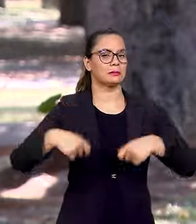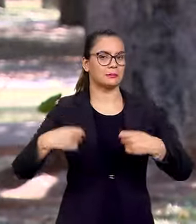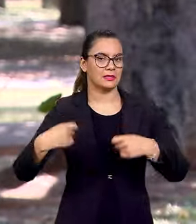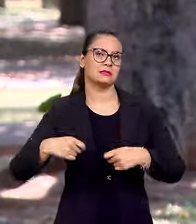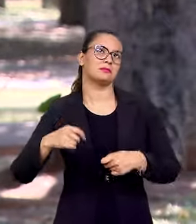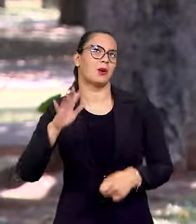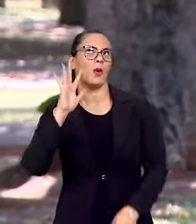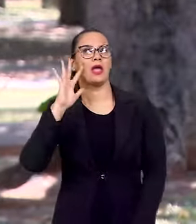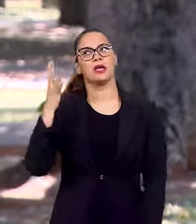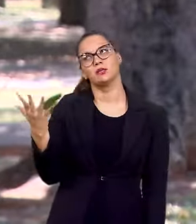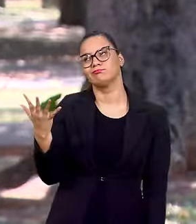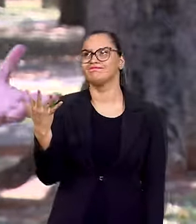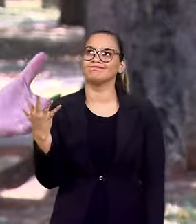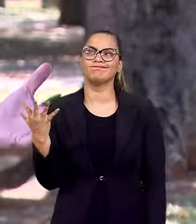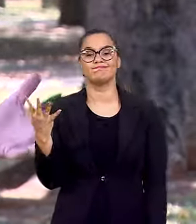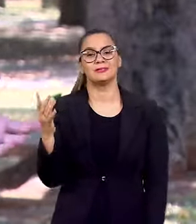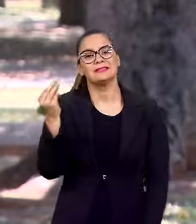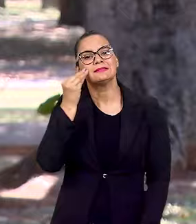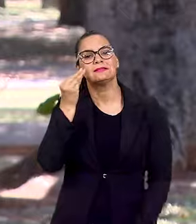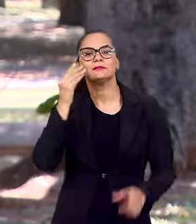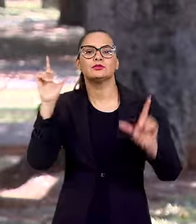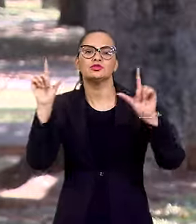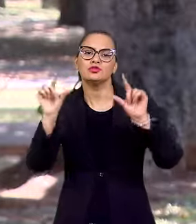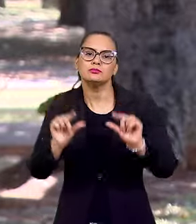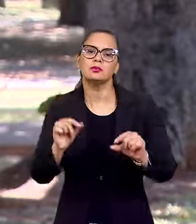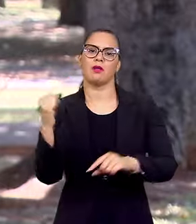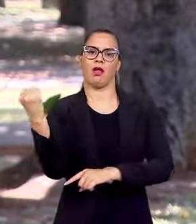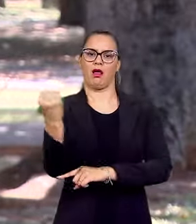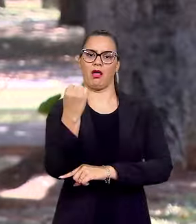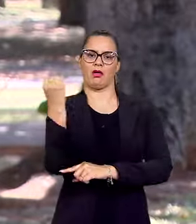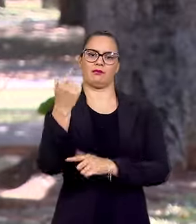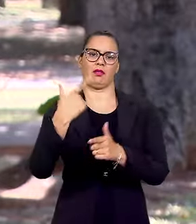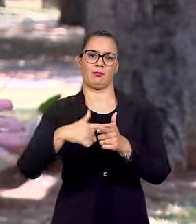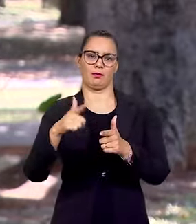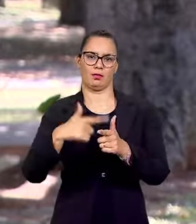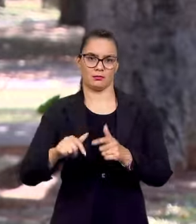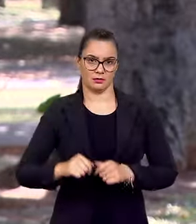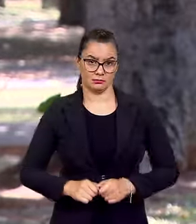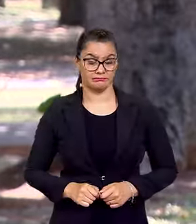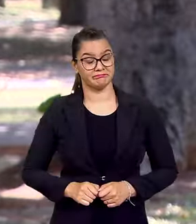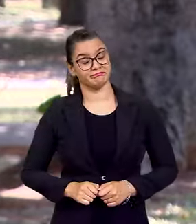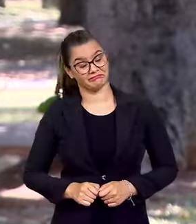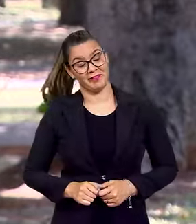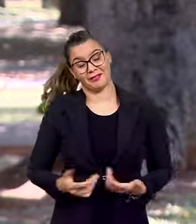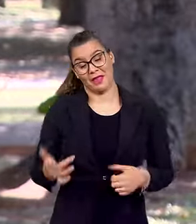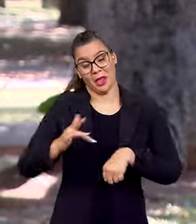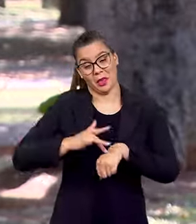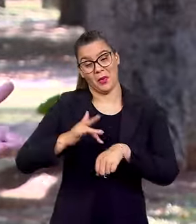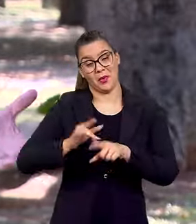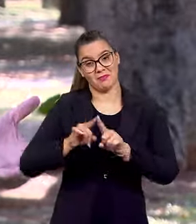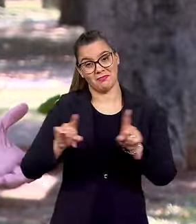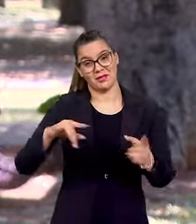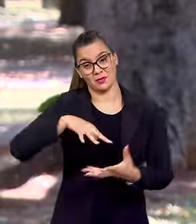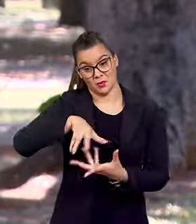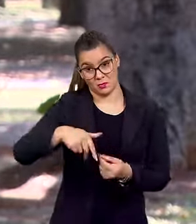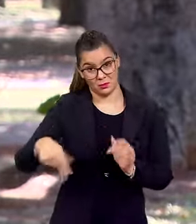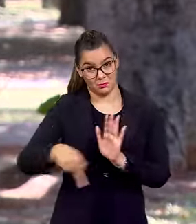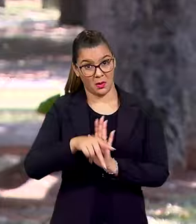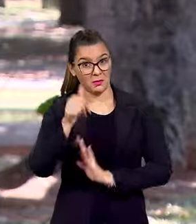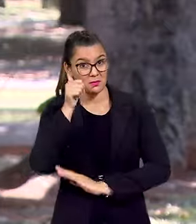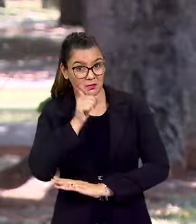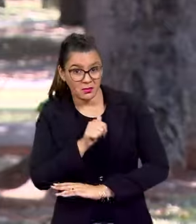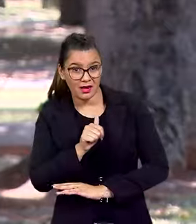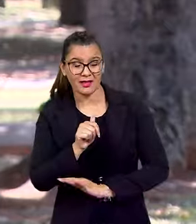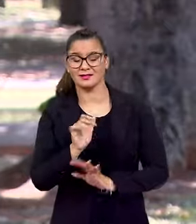seria necessário para, não digo resolver, mas pelo menos diminuir a gravidade desses problemas. E é até irônico, mas o